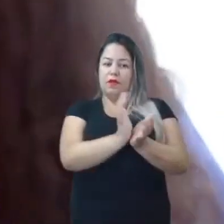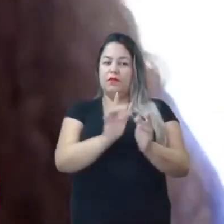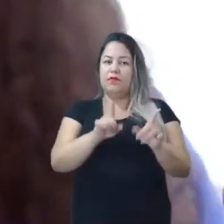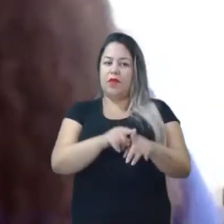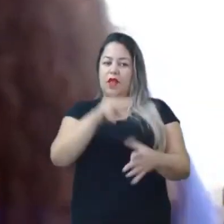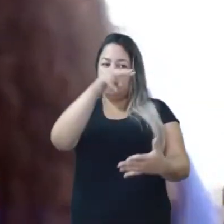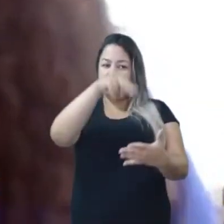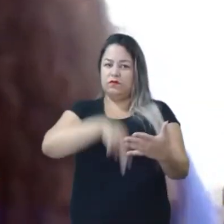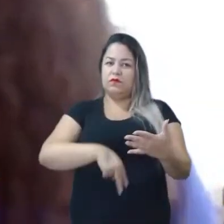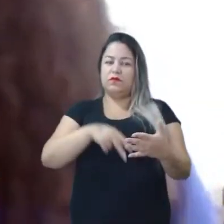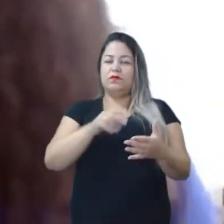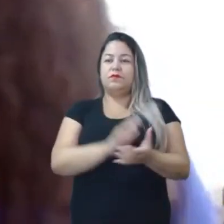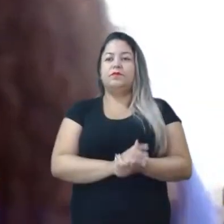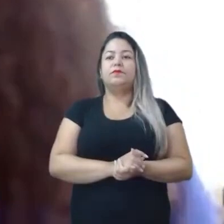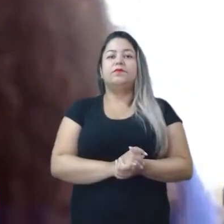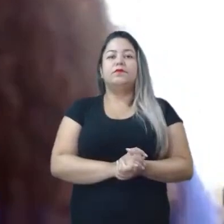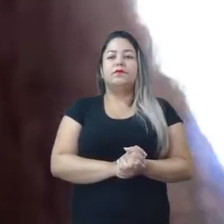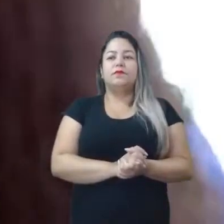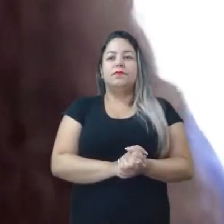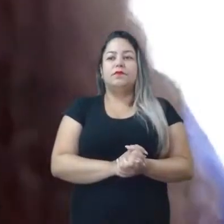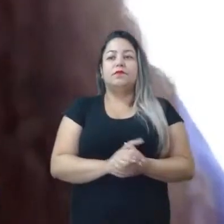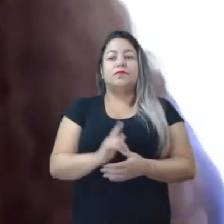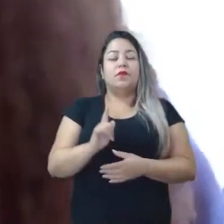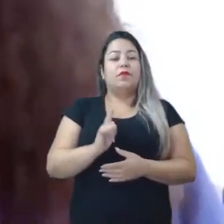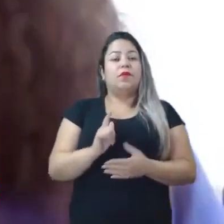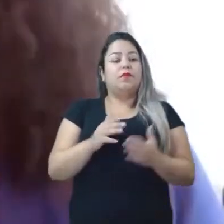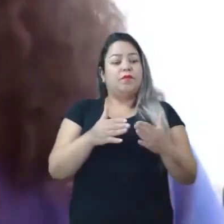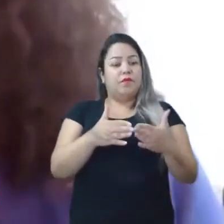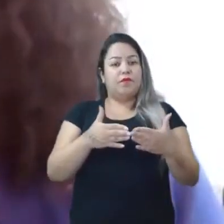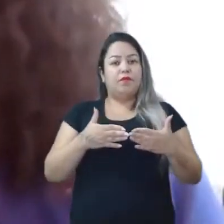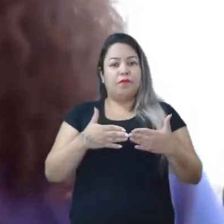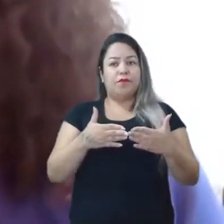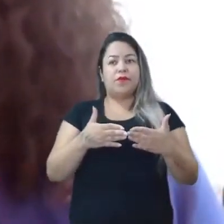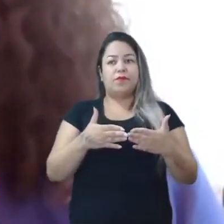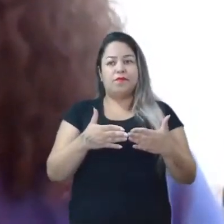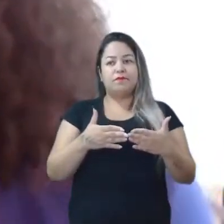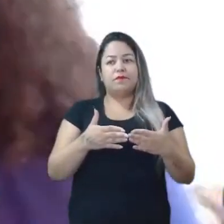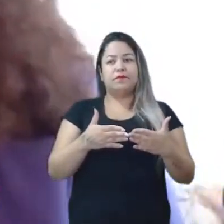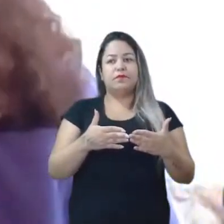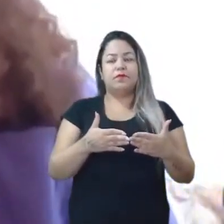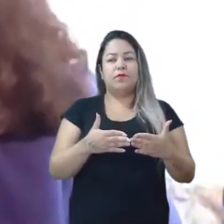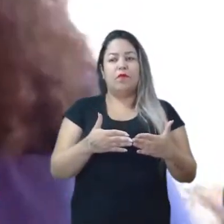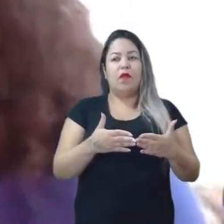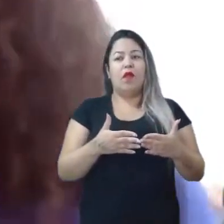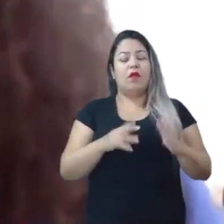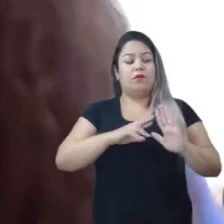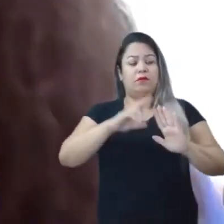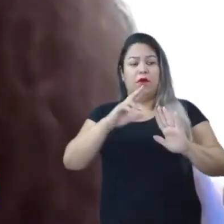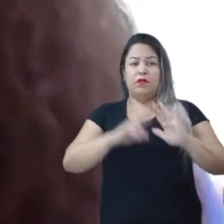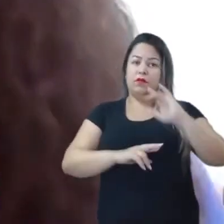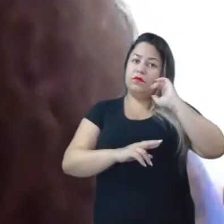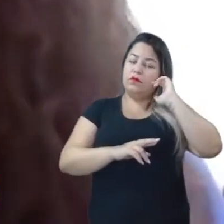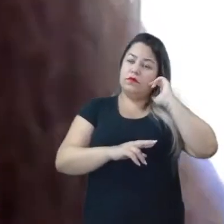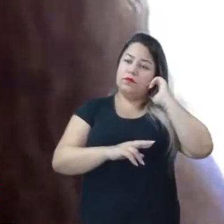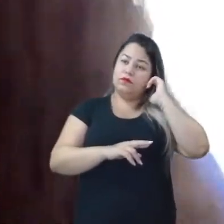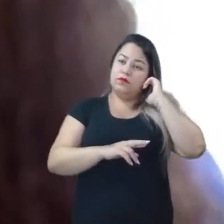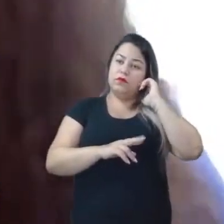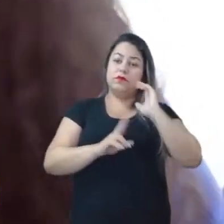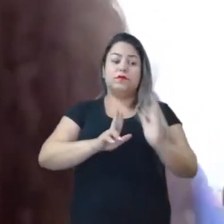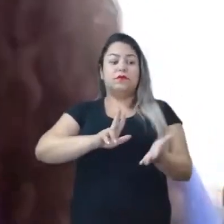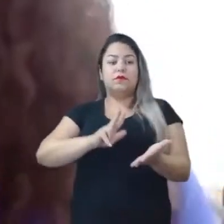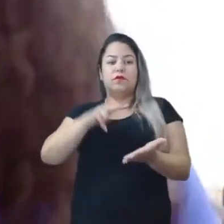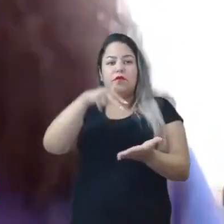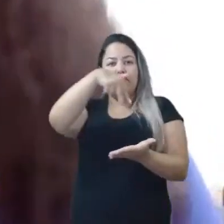leitura da relatoria, simplesmente pediu vista, né, do relatório, se